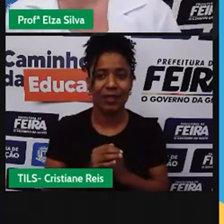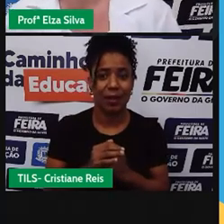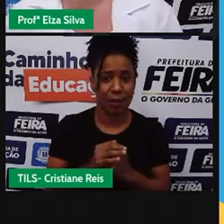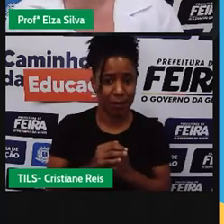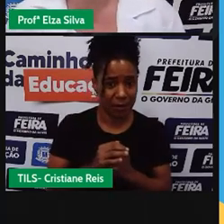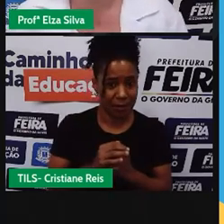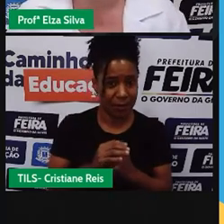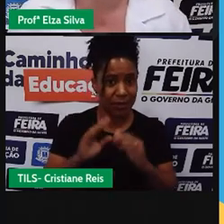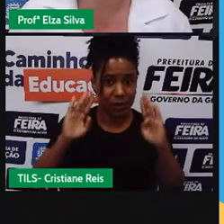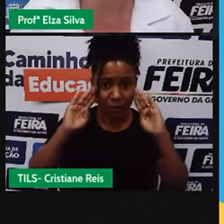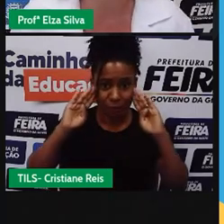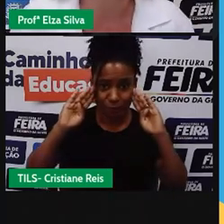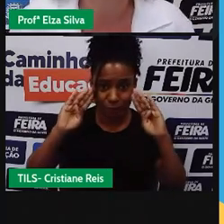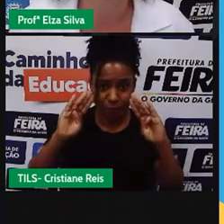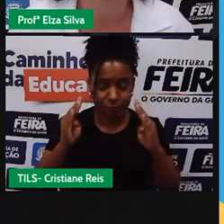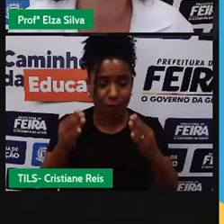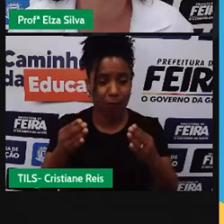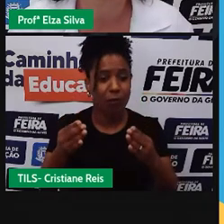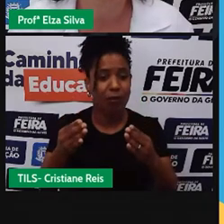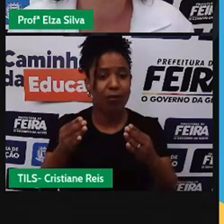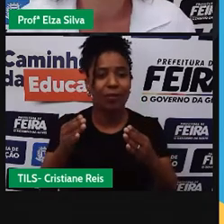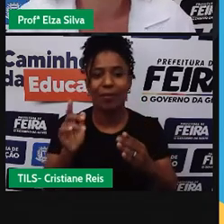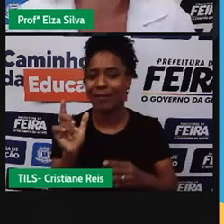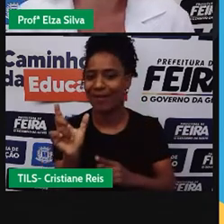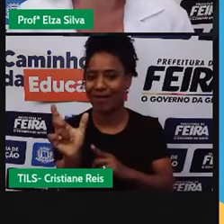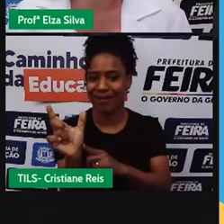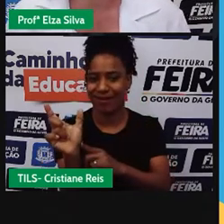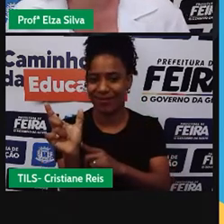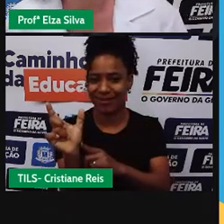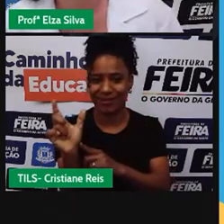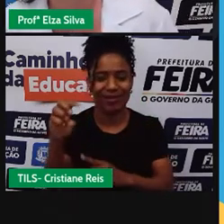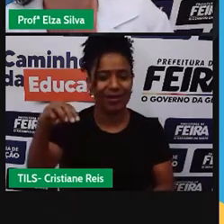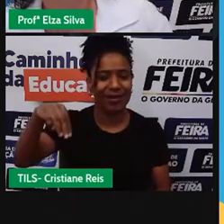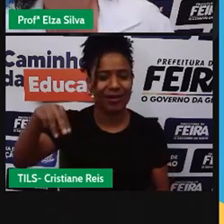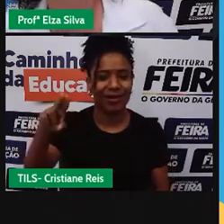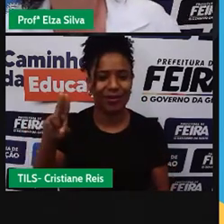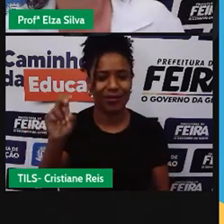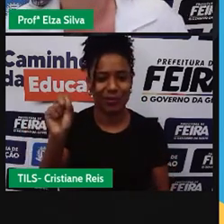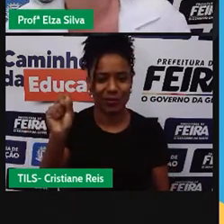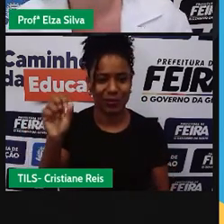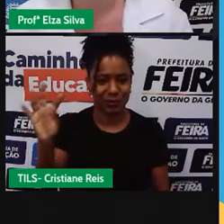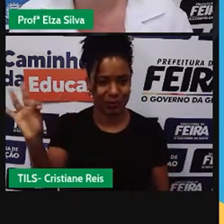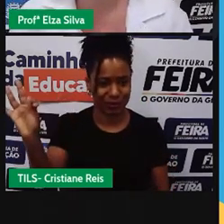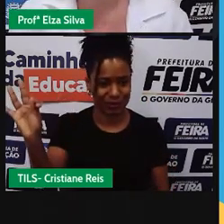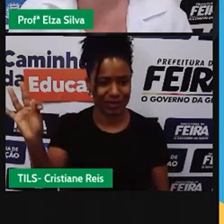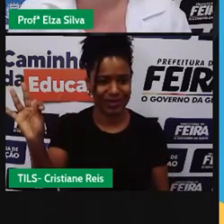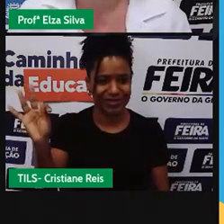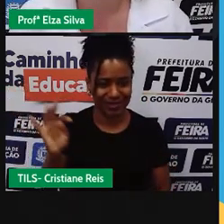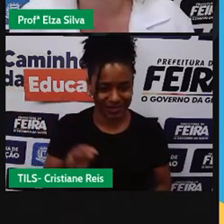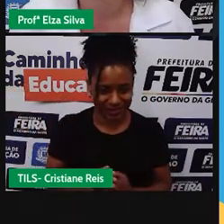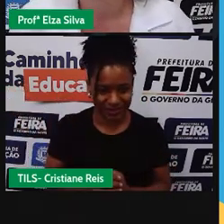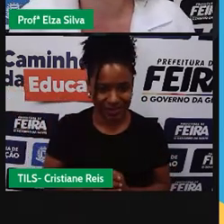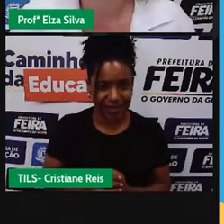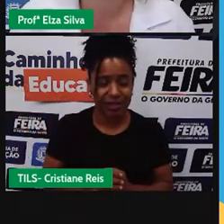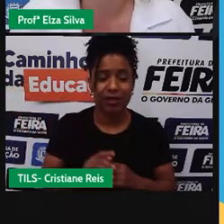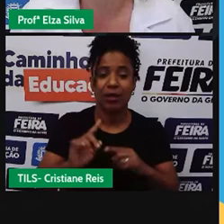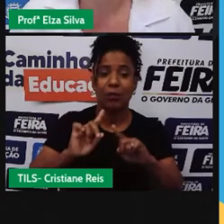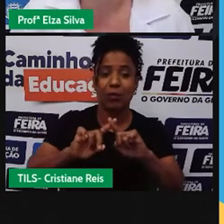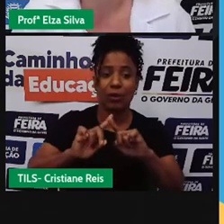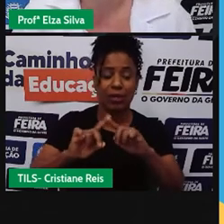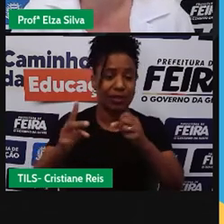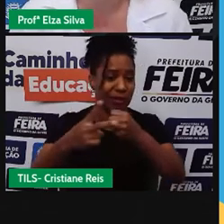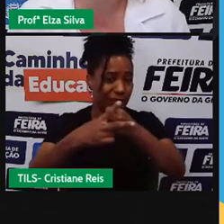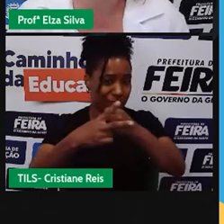nossa aula de hoje é o must. Justamente por quê? Porque esse modal, ele é